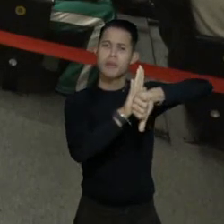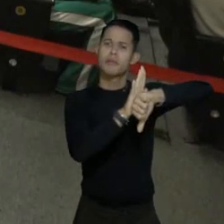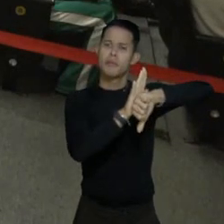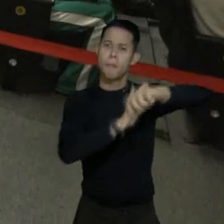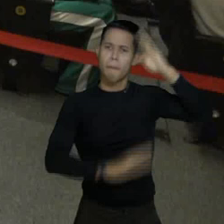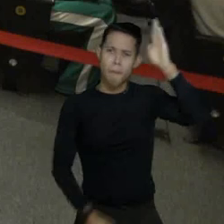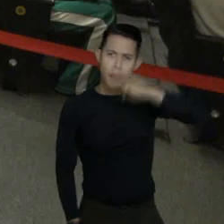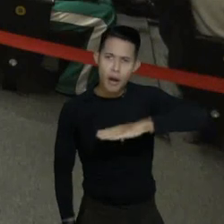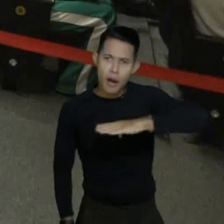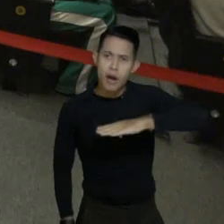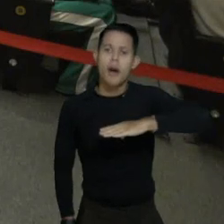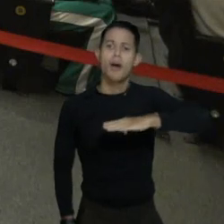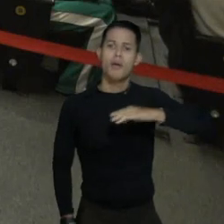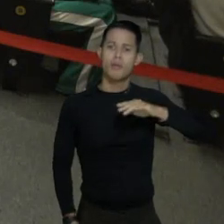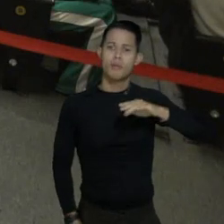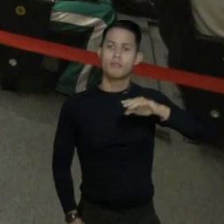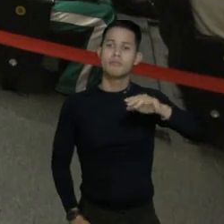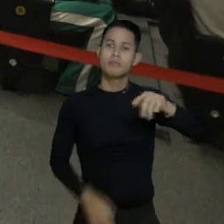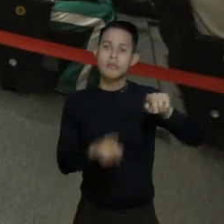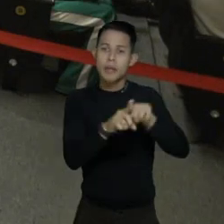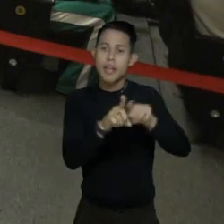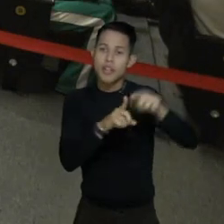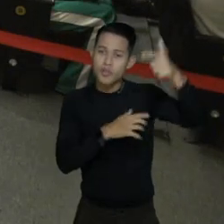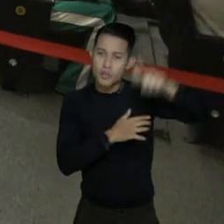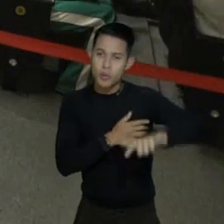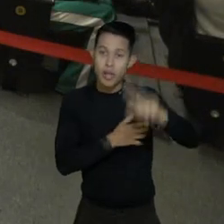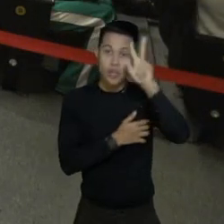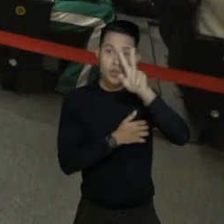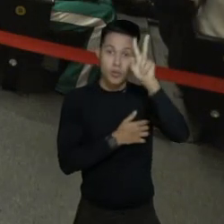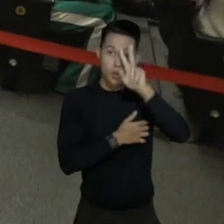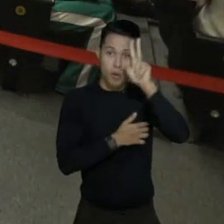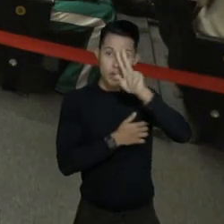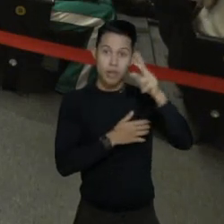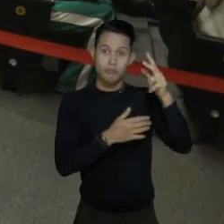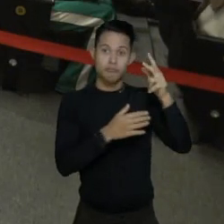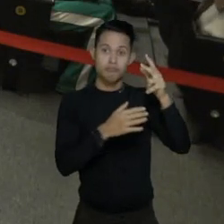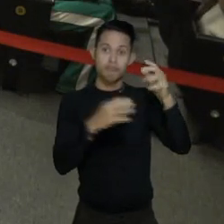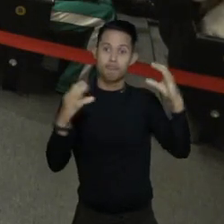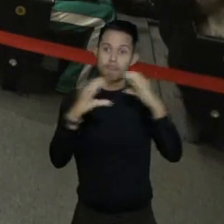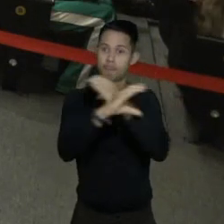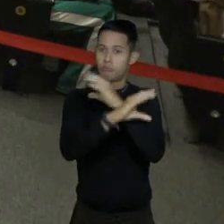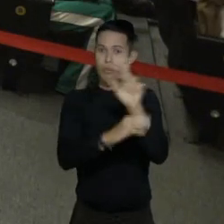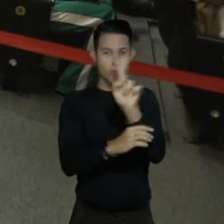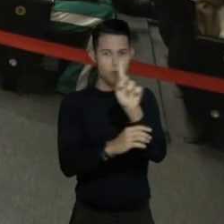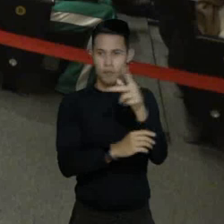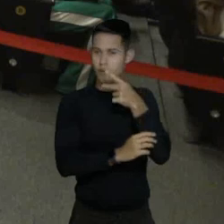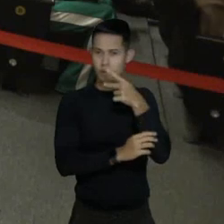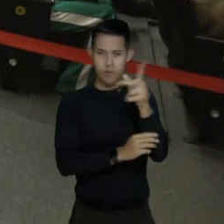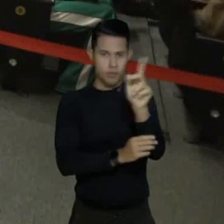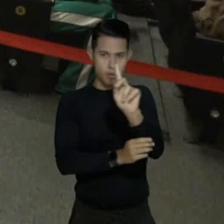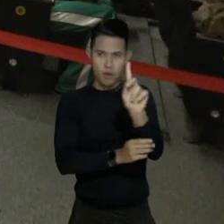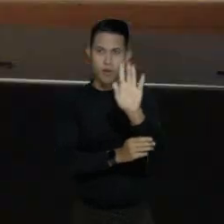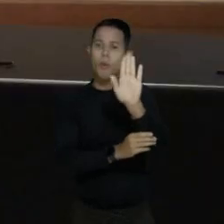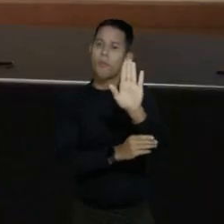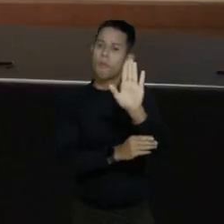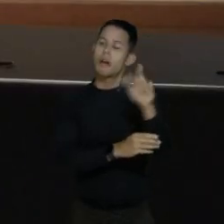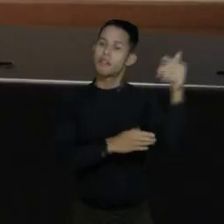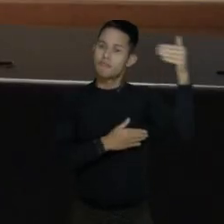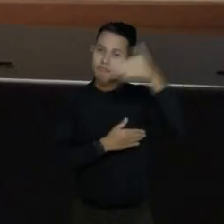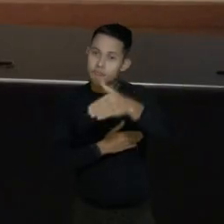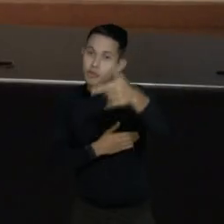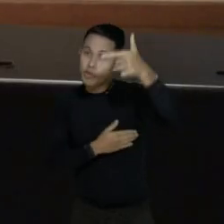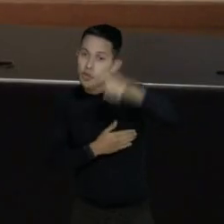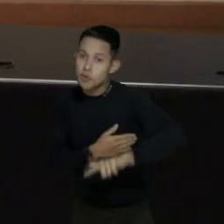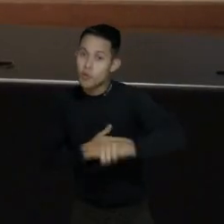teve um ele foi Reincidente ele não conta a história toda aqui mas ele foi Reincidente nesse processo de cadeia eh e na cadeia